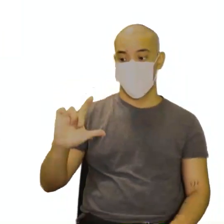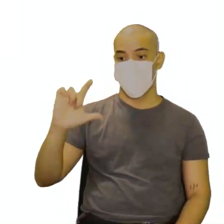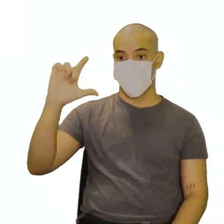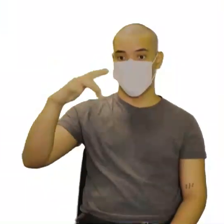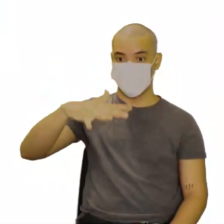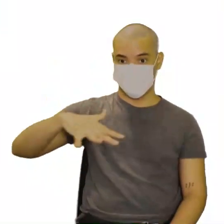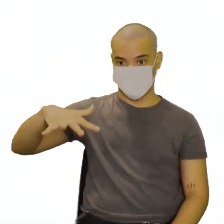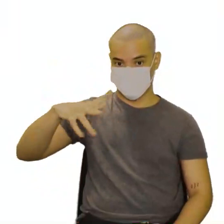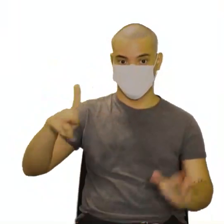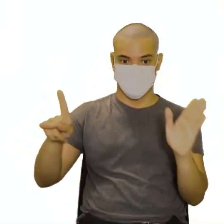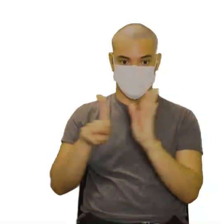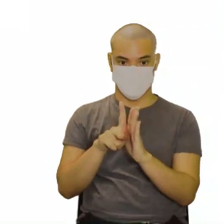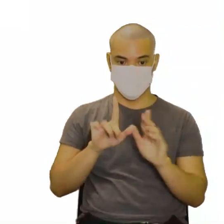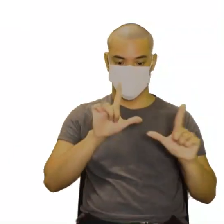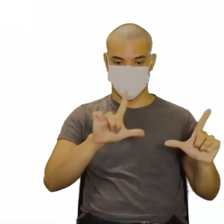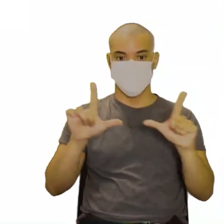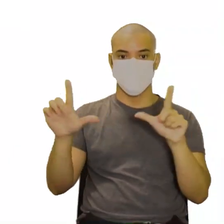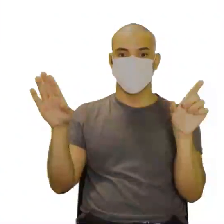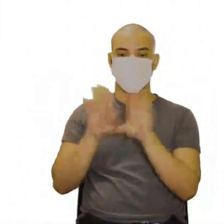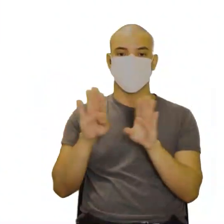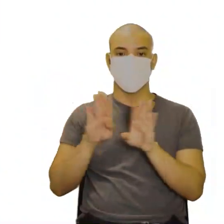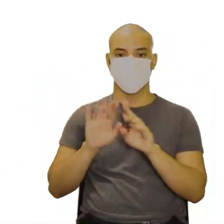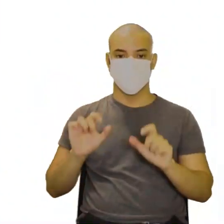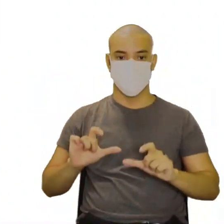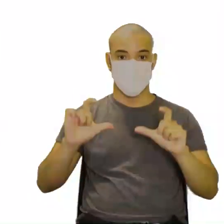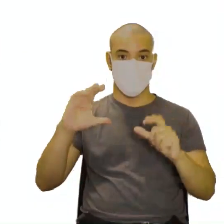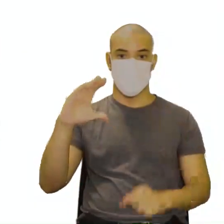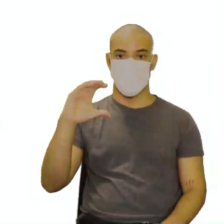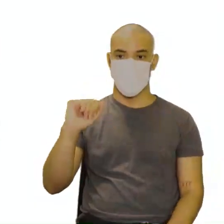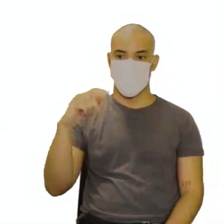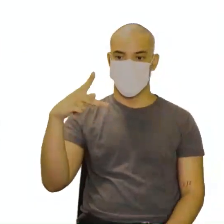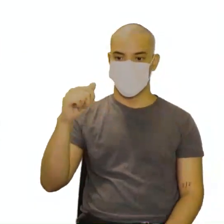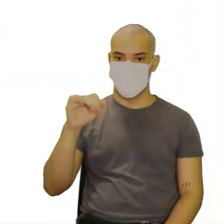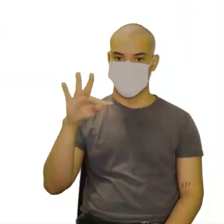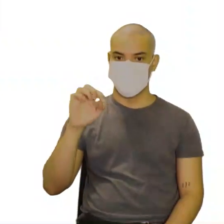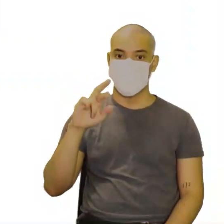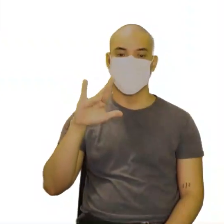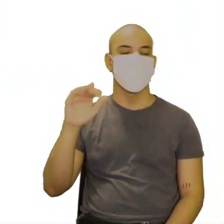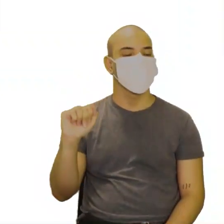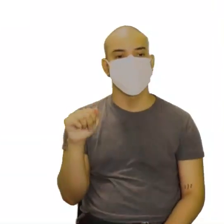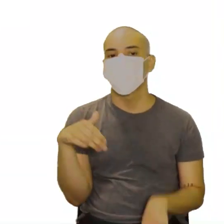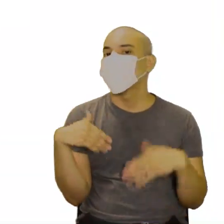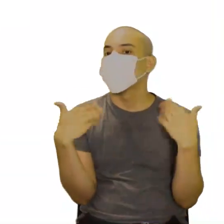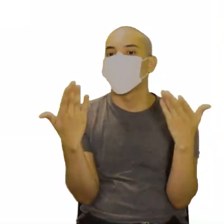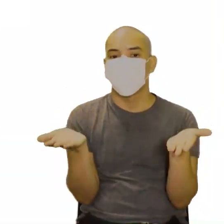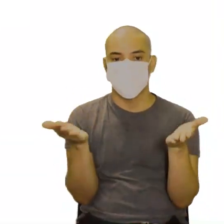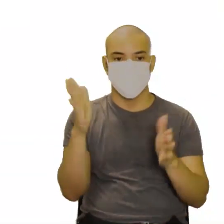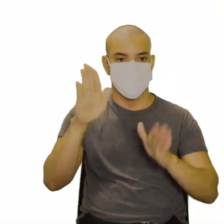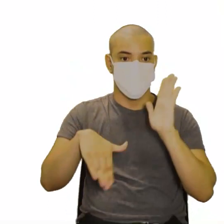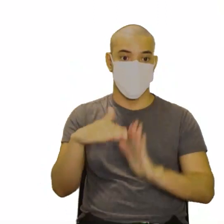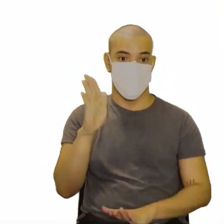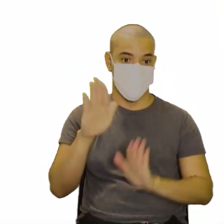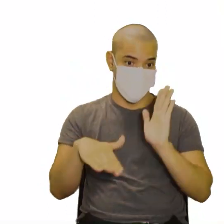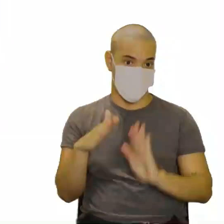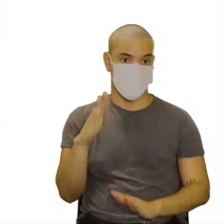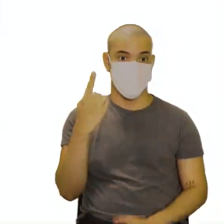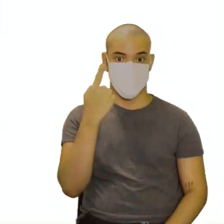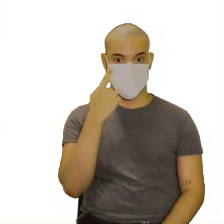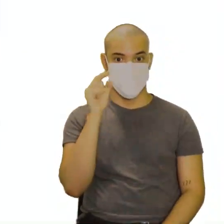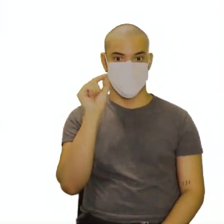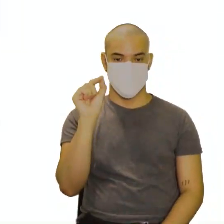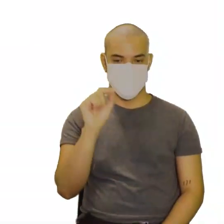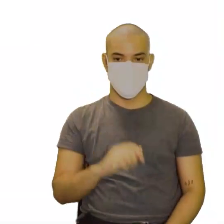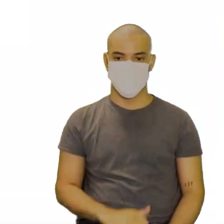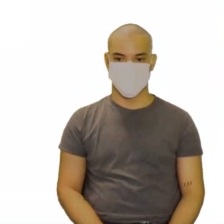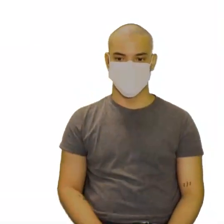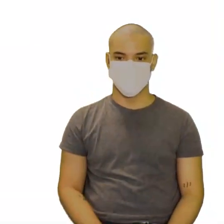a área das placas, maior a sua capacitância. Deixa eu trocar a corzinha da caneta aqui. Quanto